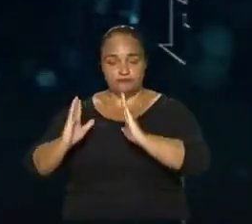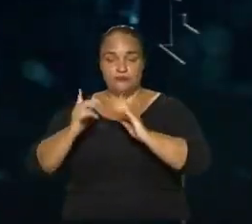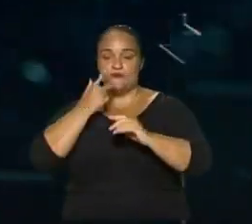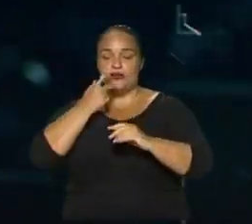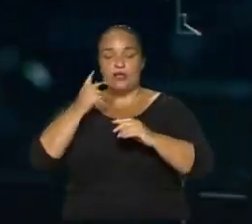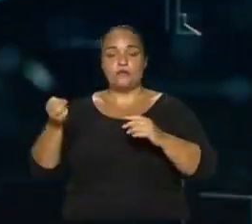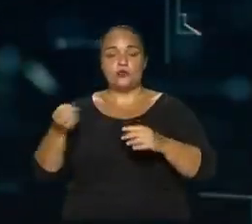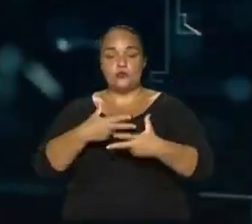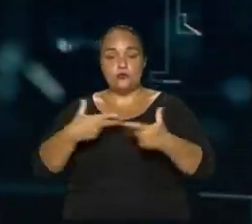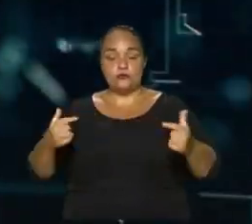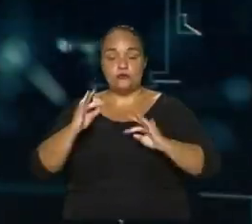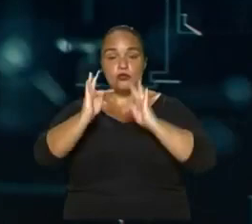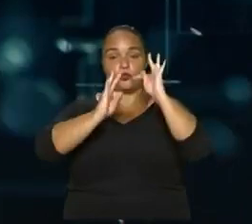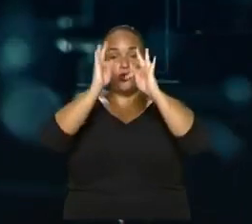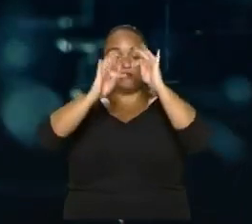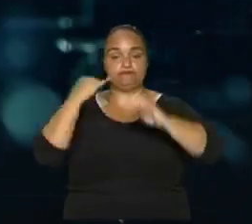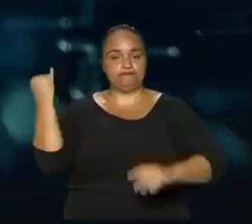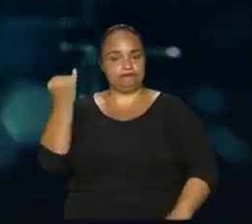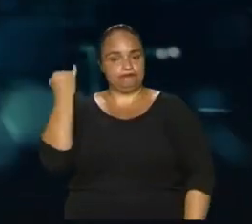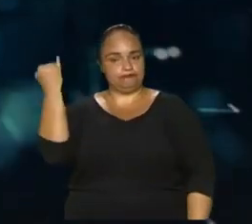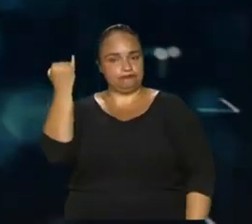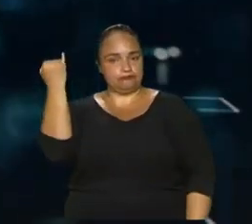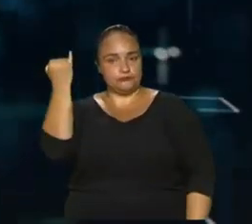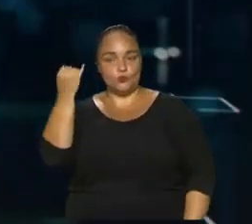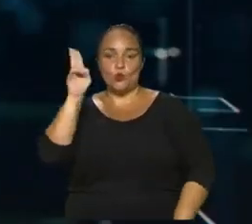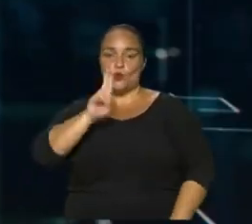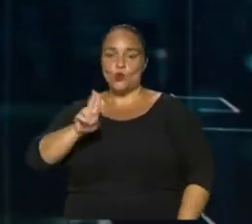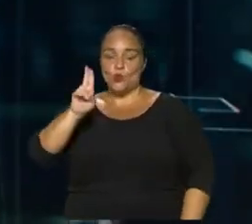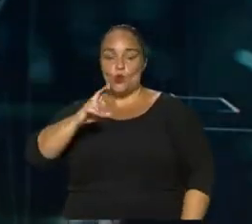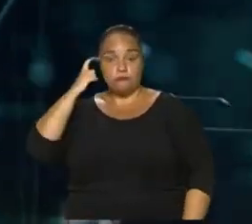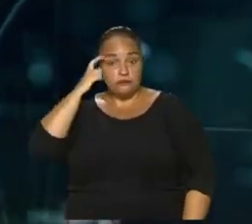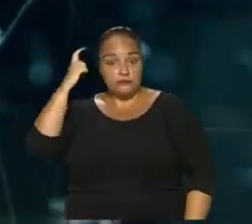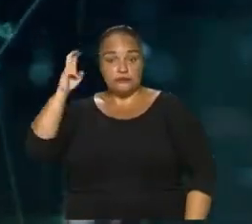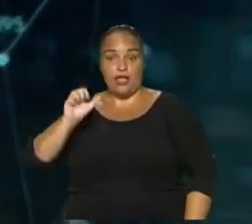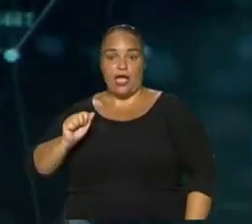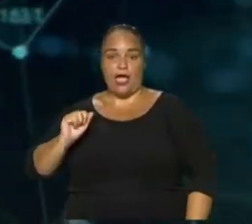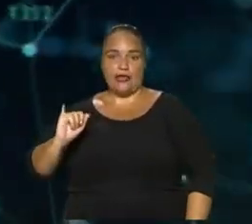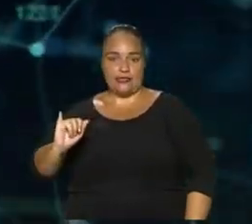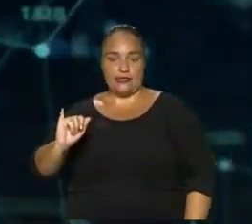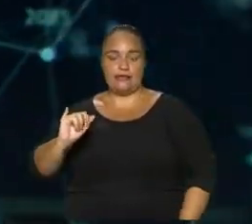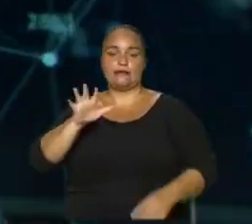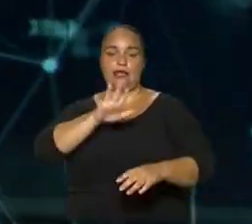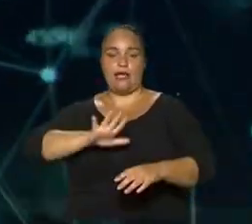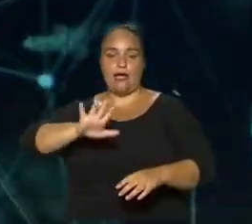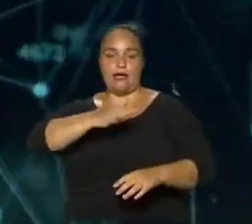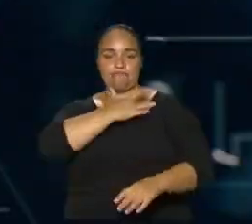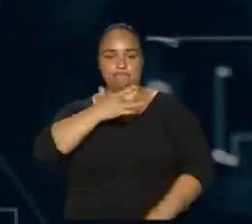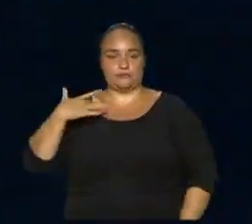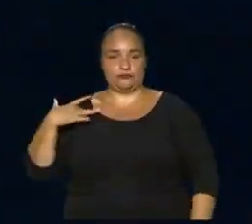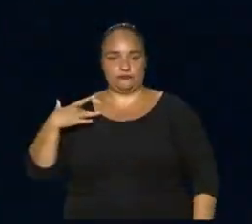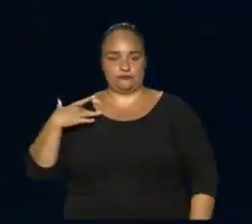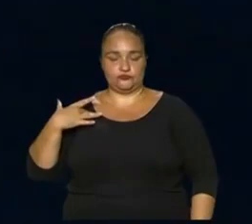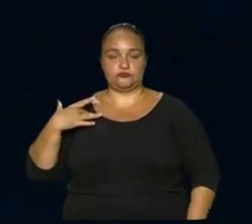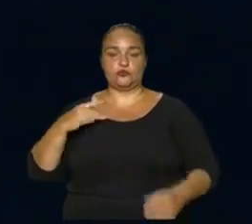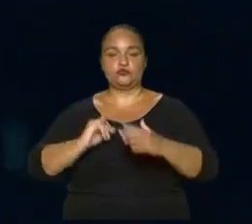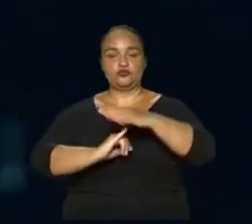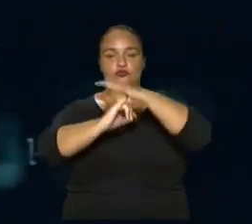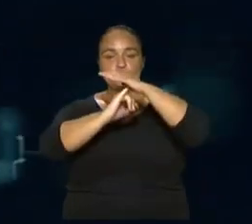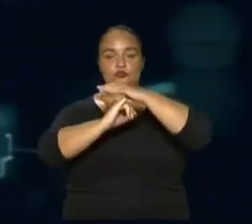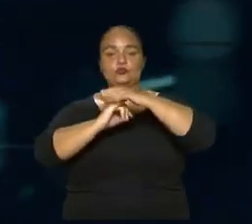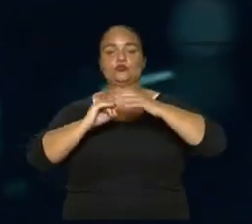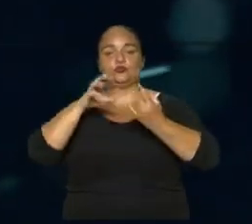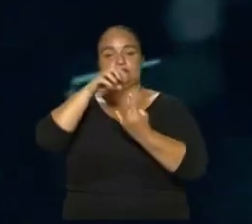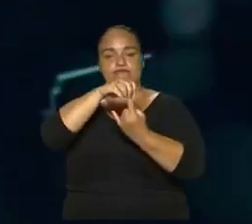inovação tecnológica importante que usa inteligência artificial na área da saúde. O Instituto Oswaldo